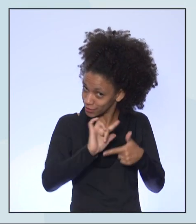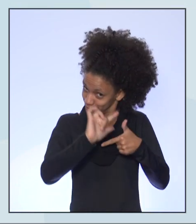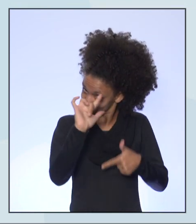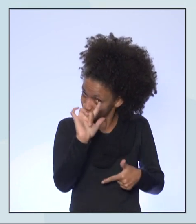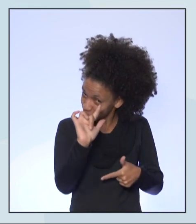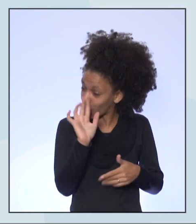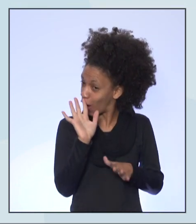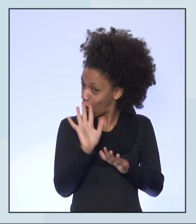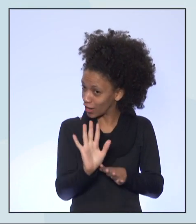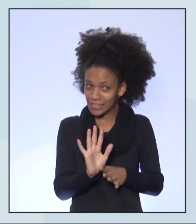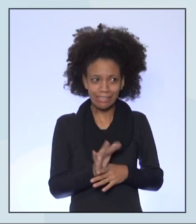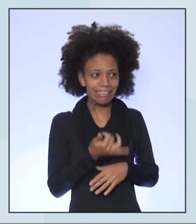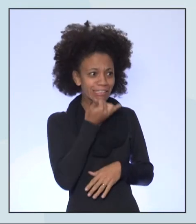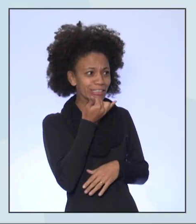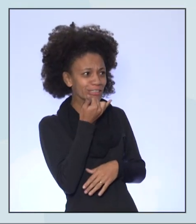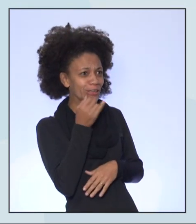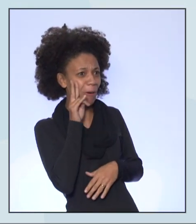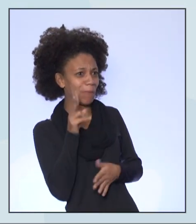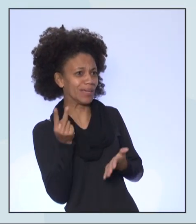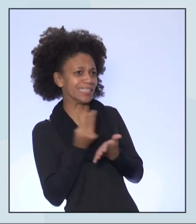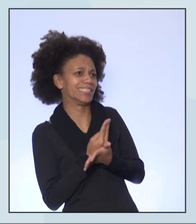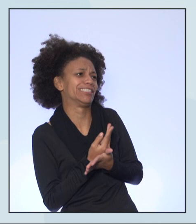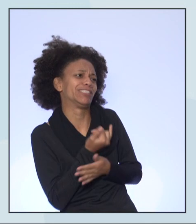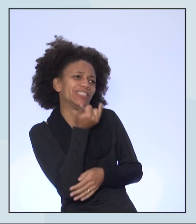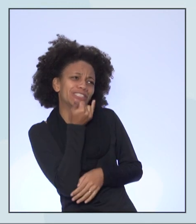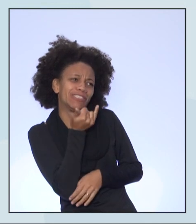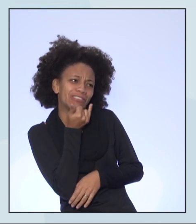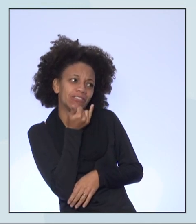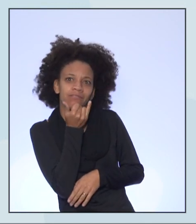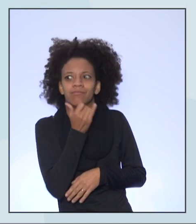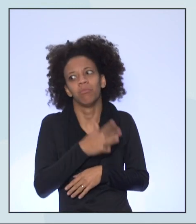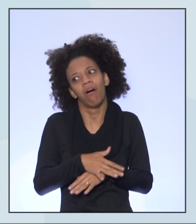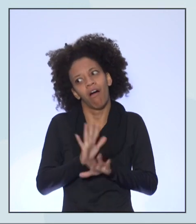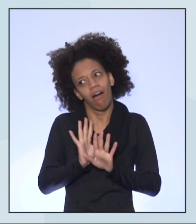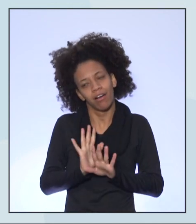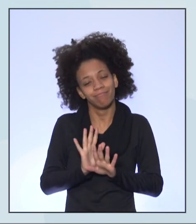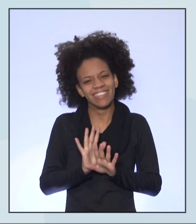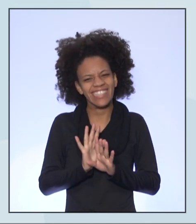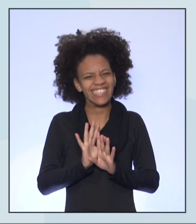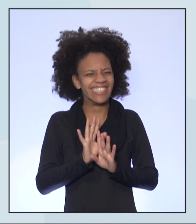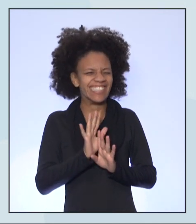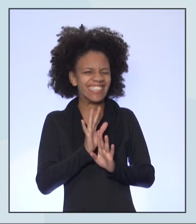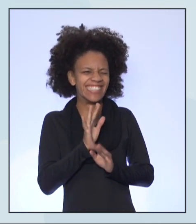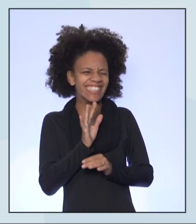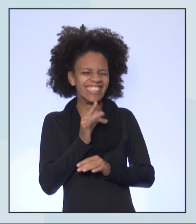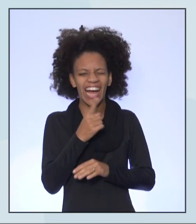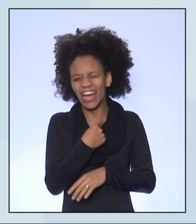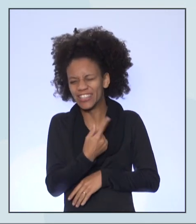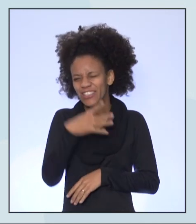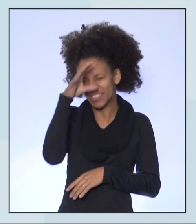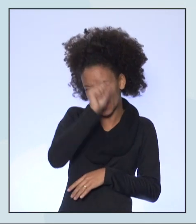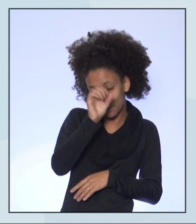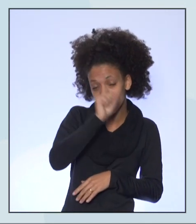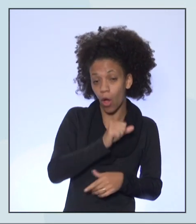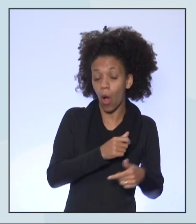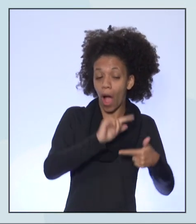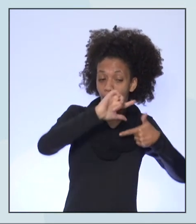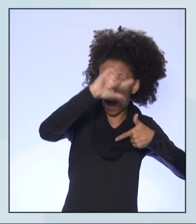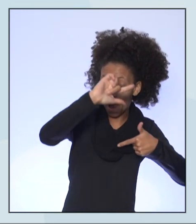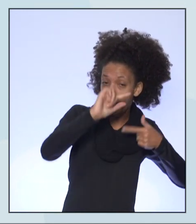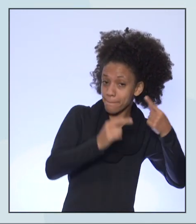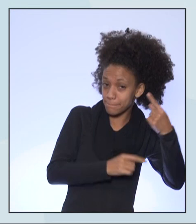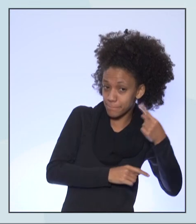estou olhando errado. Desculpem, alunos. Nós também estamos aprendendo a aprender. A primeira imagem,